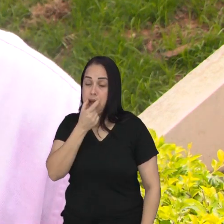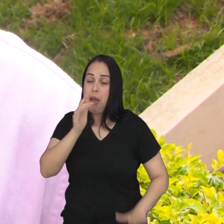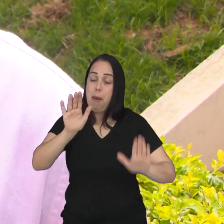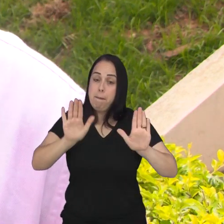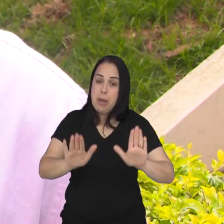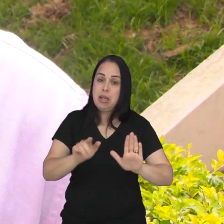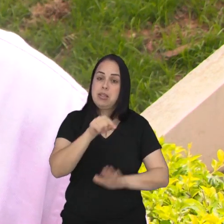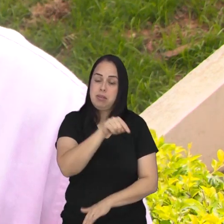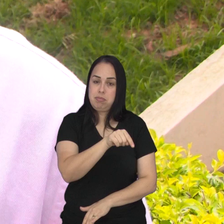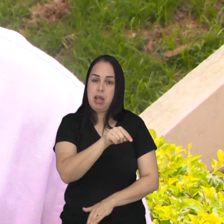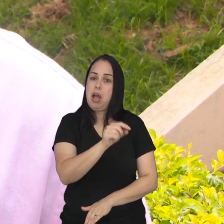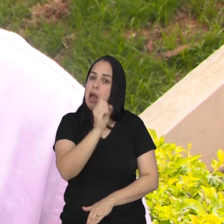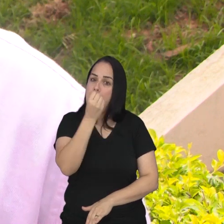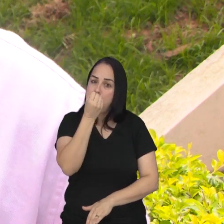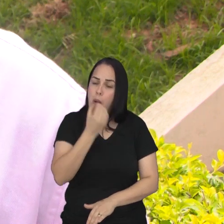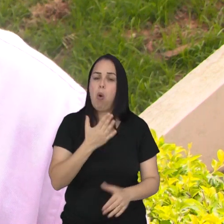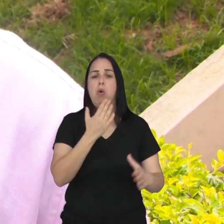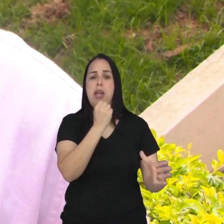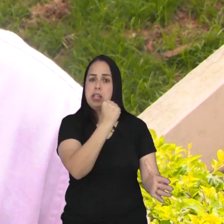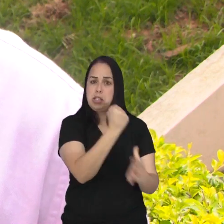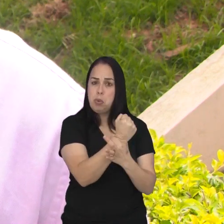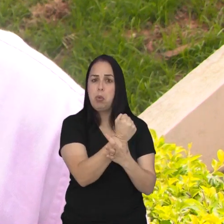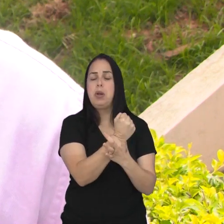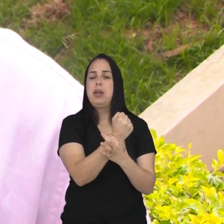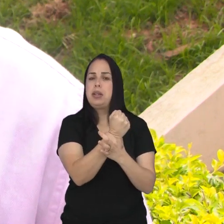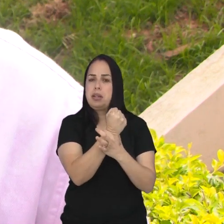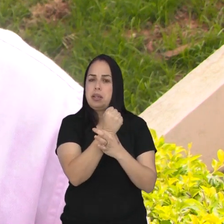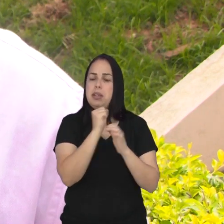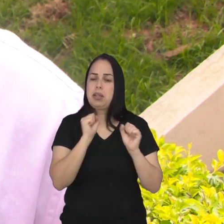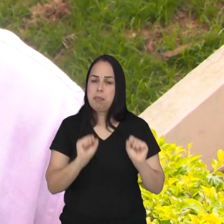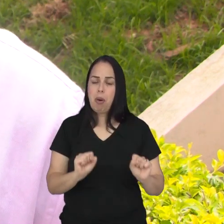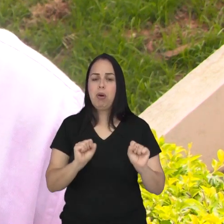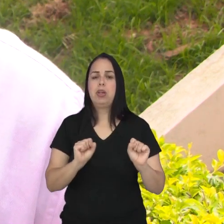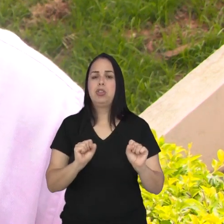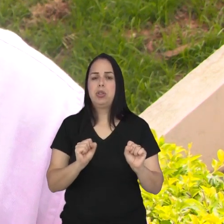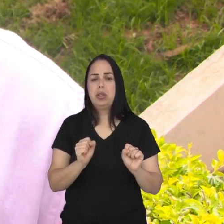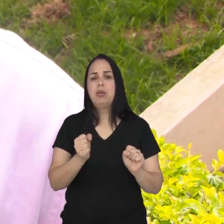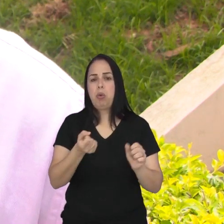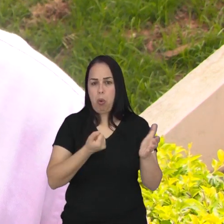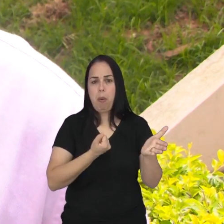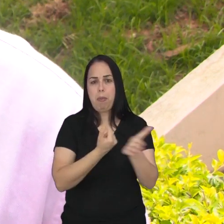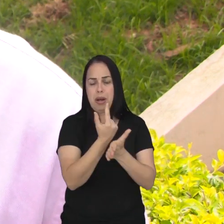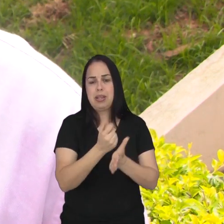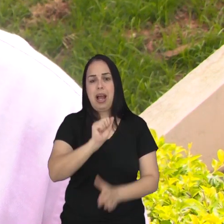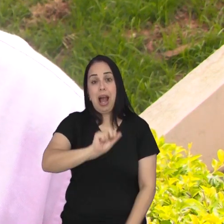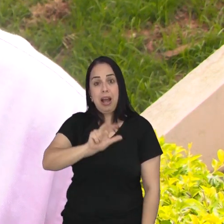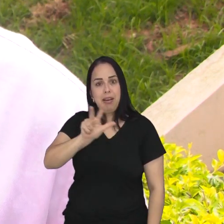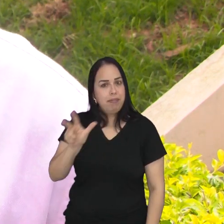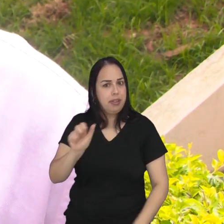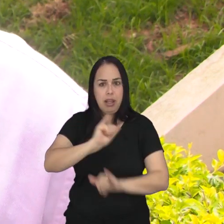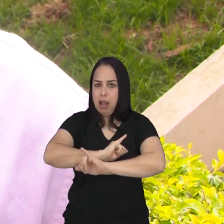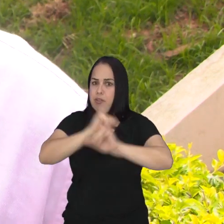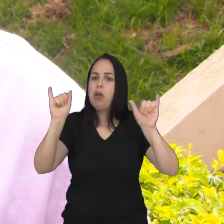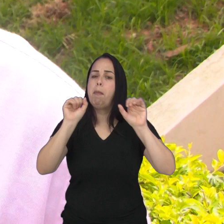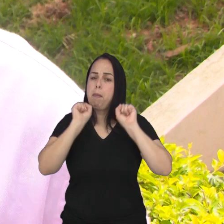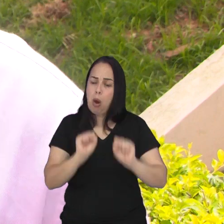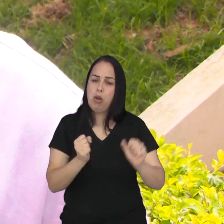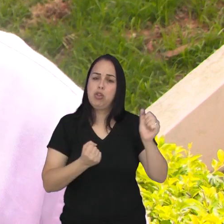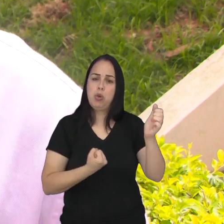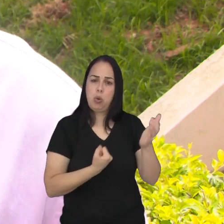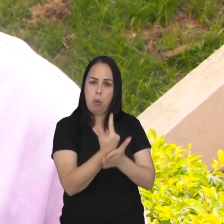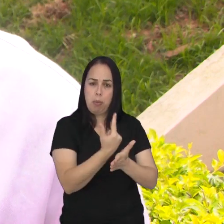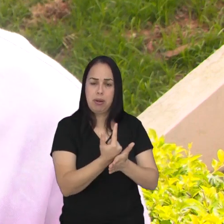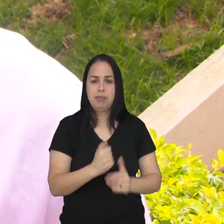como a população conhece. Mas é um medicamento extremamente seguro e garantido aí pelos nossos órgãos de regulamentação, que é a Anvisa, a